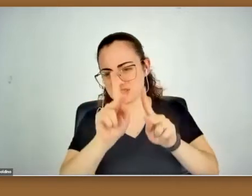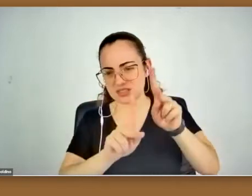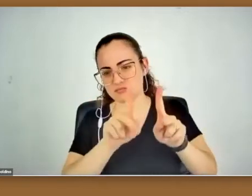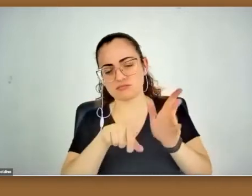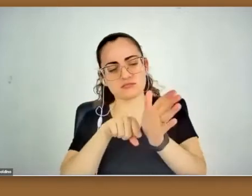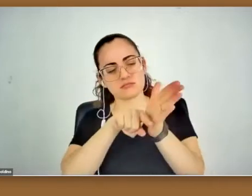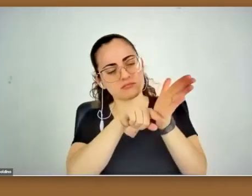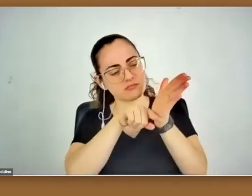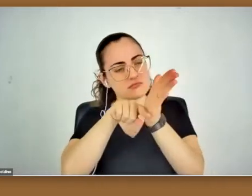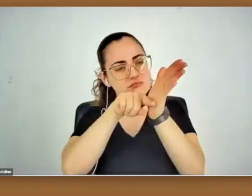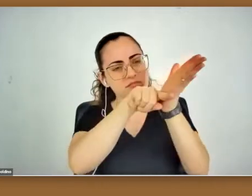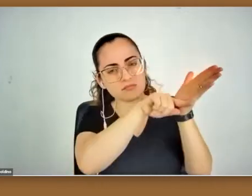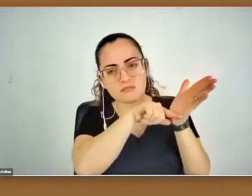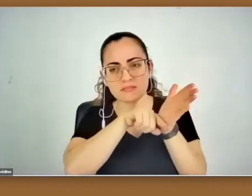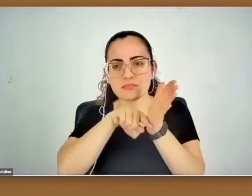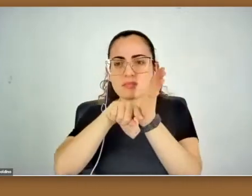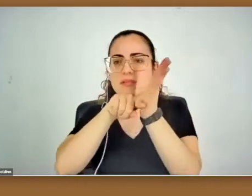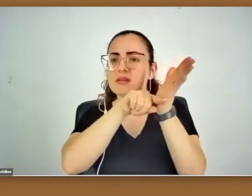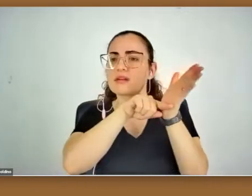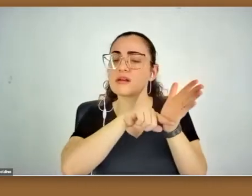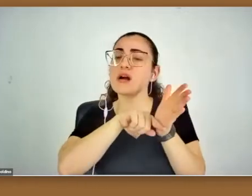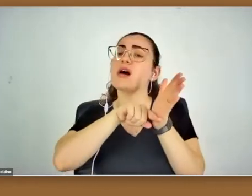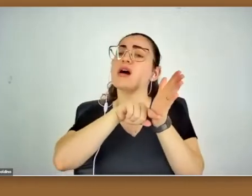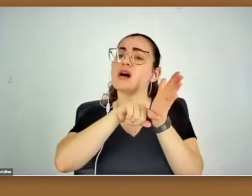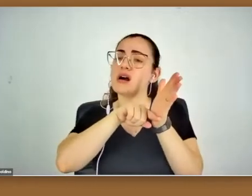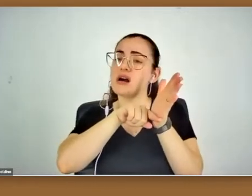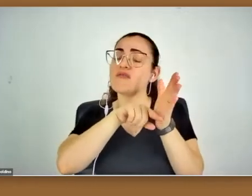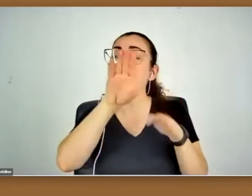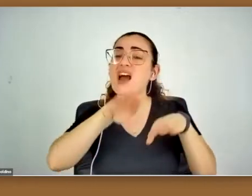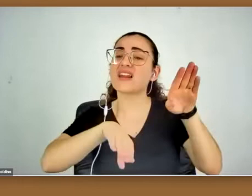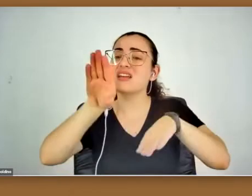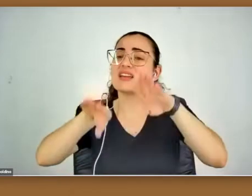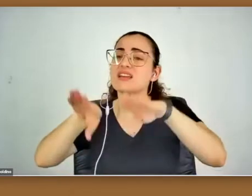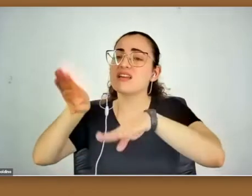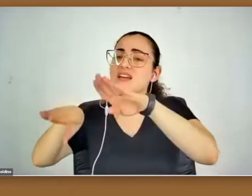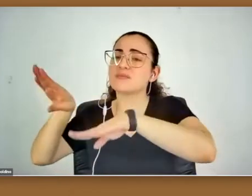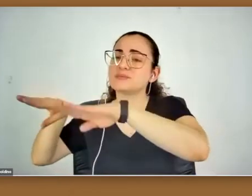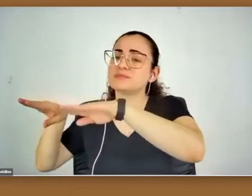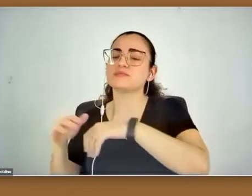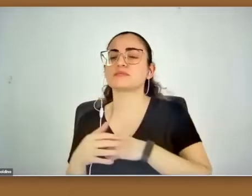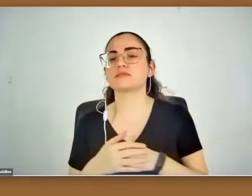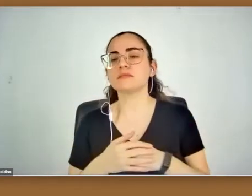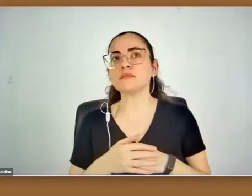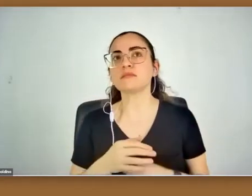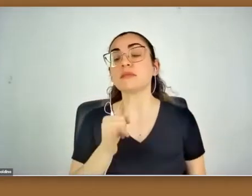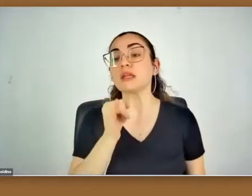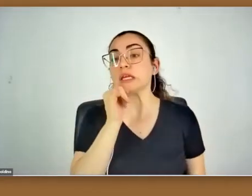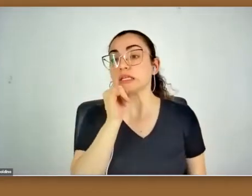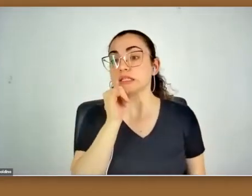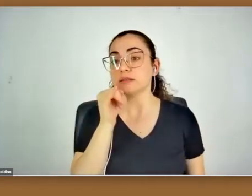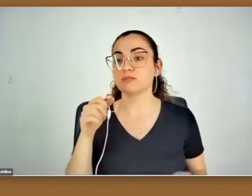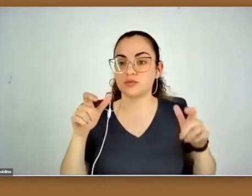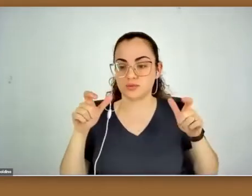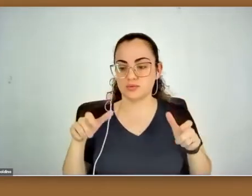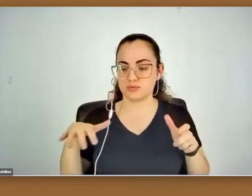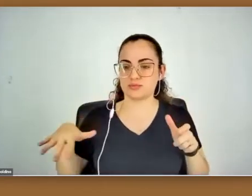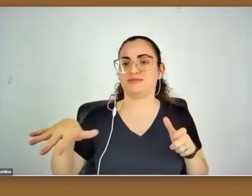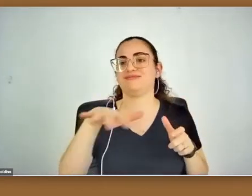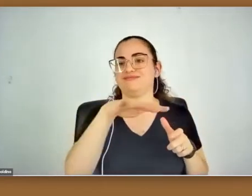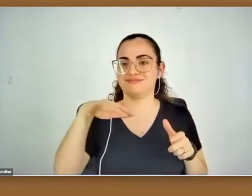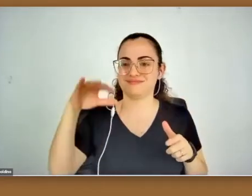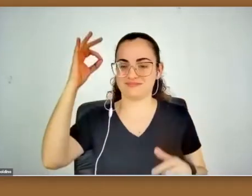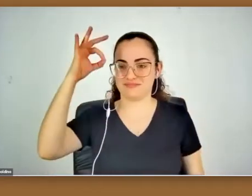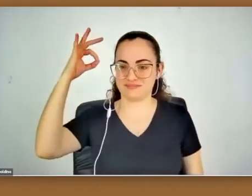uma introdução muito recente de um desses tipos de vírus, né, aqui, por exemplo, é uma região que a gente teve muitos